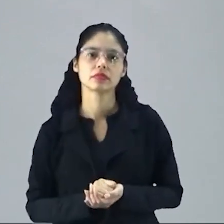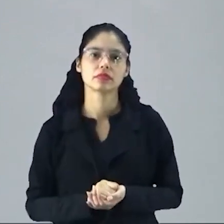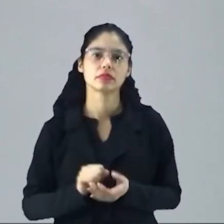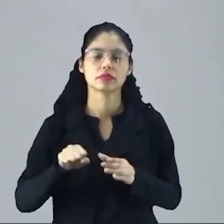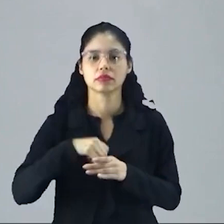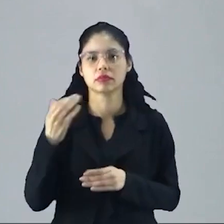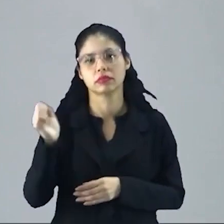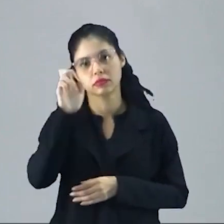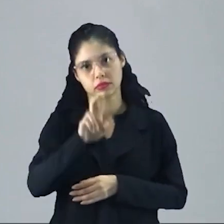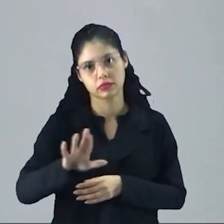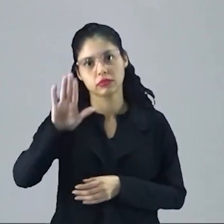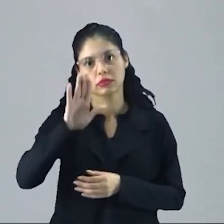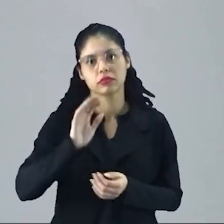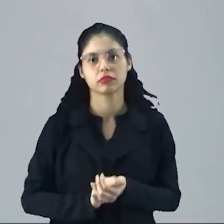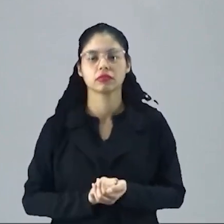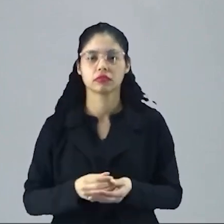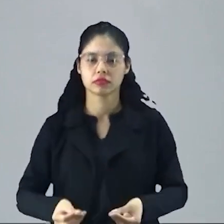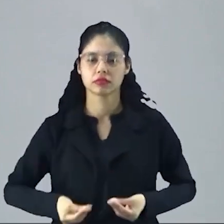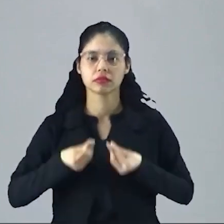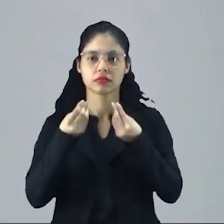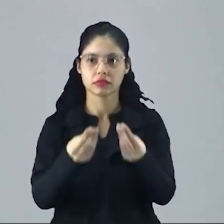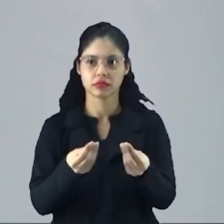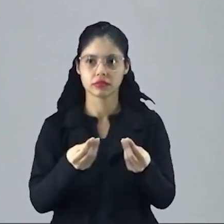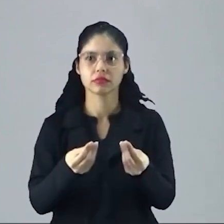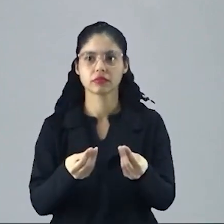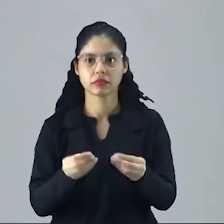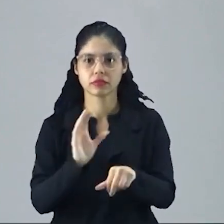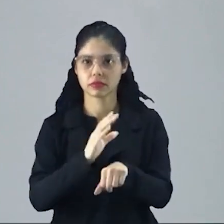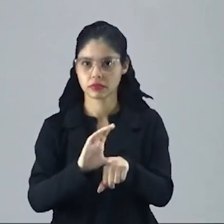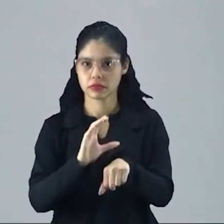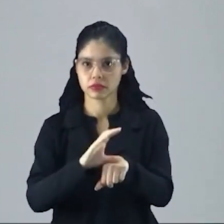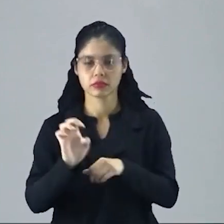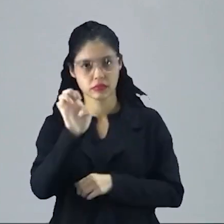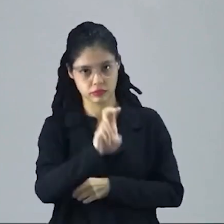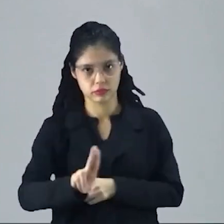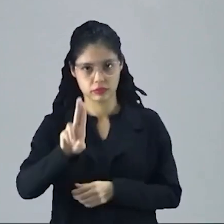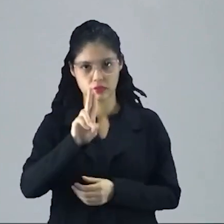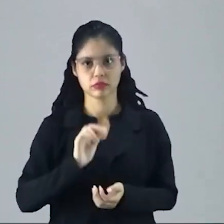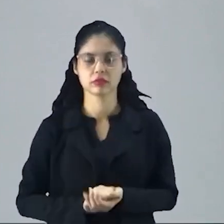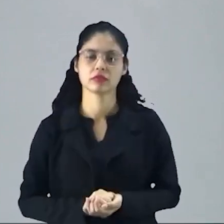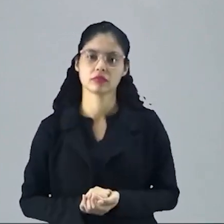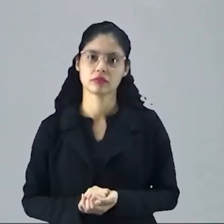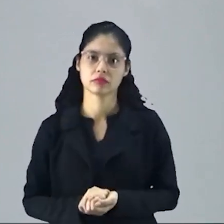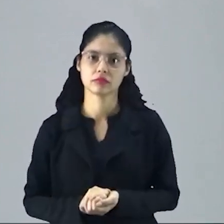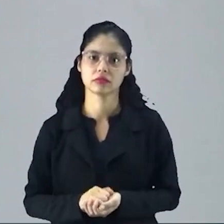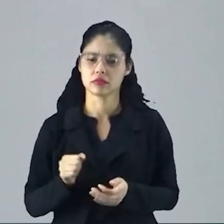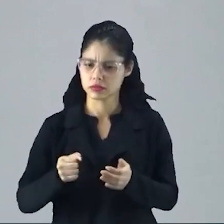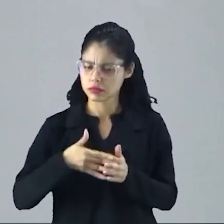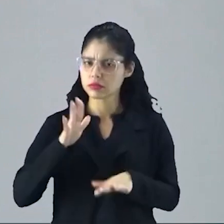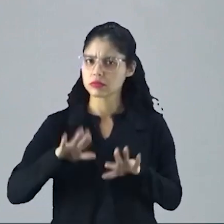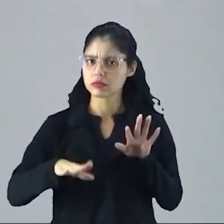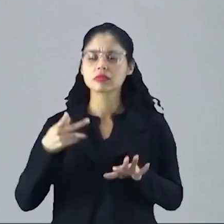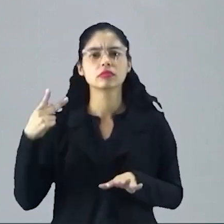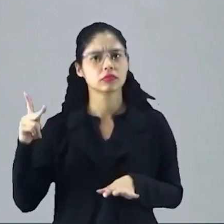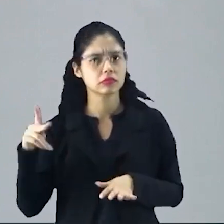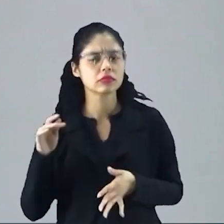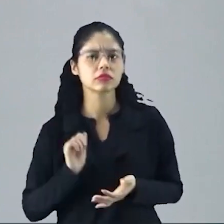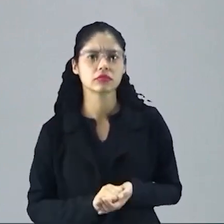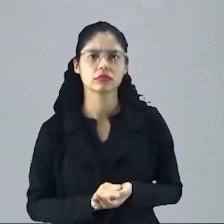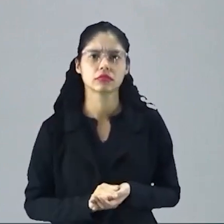para a Europa estudar. O prêmio era um curso na Europa. Então, na Europa, muitos deles